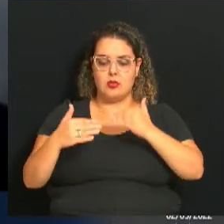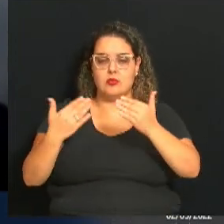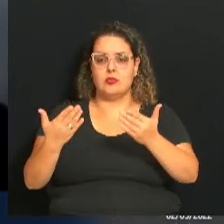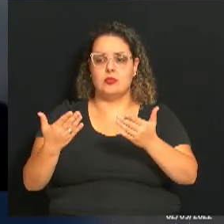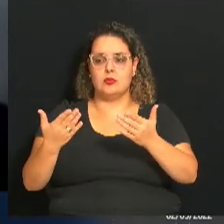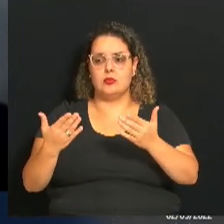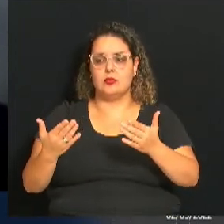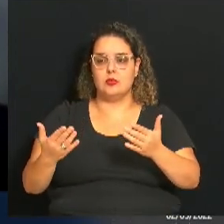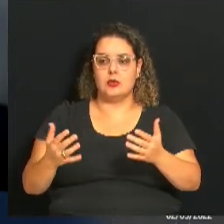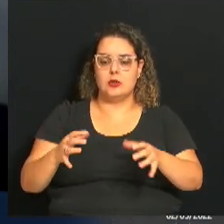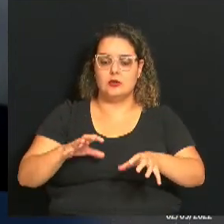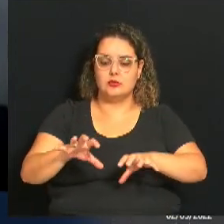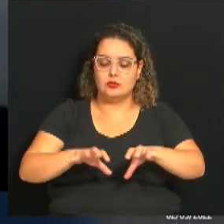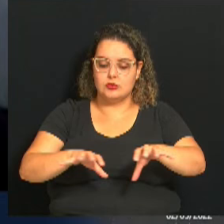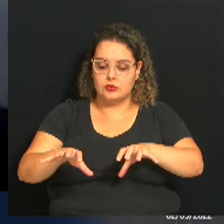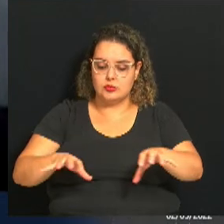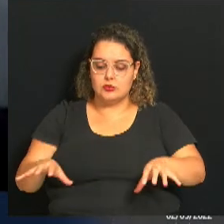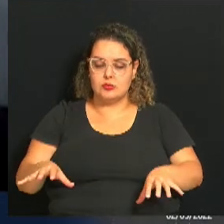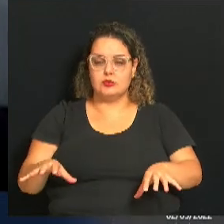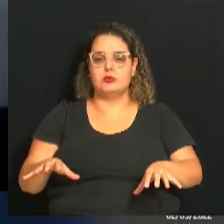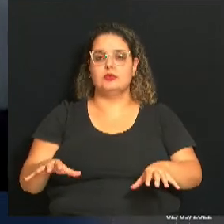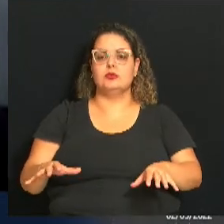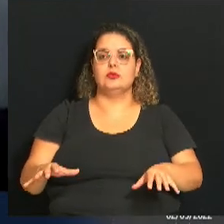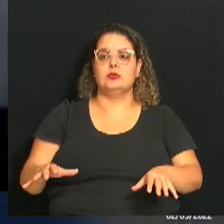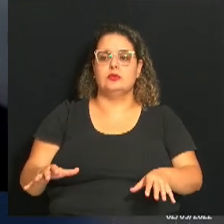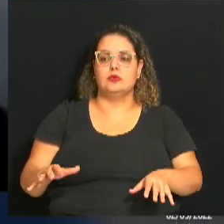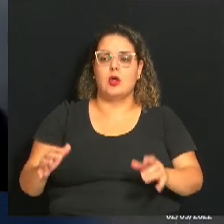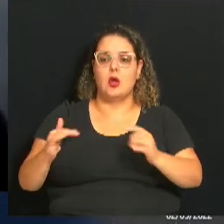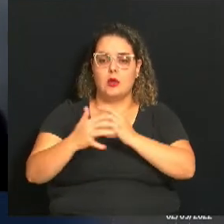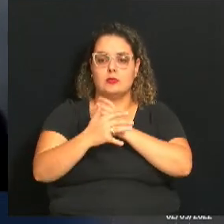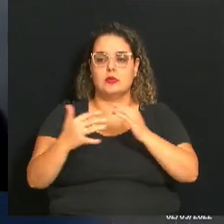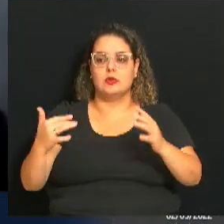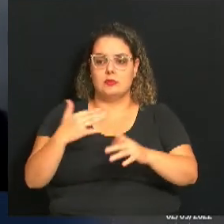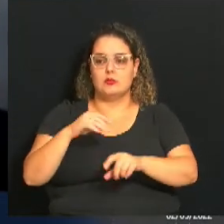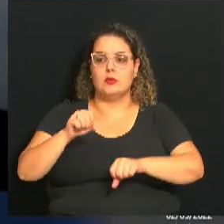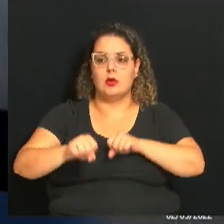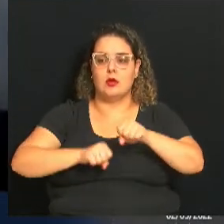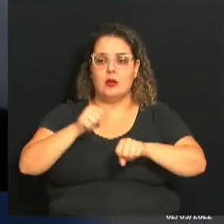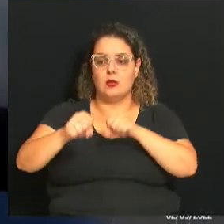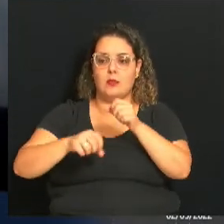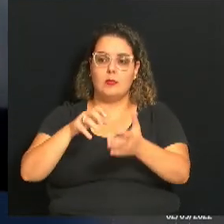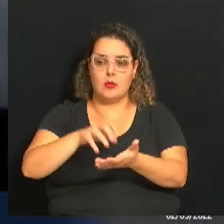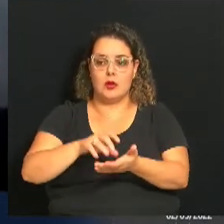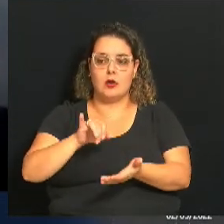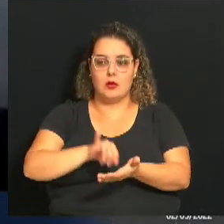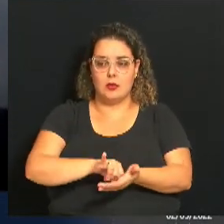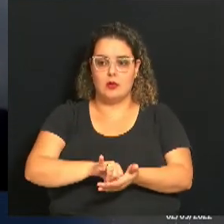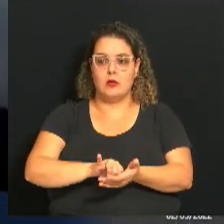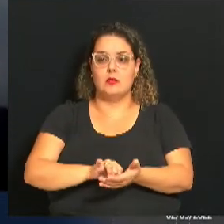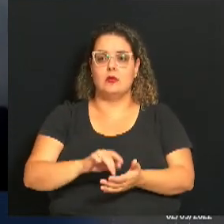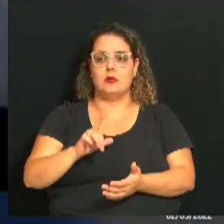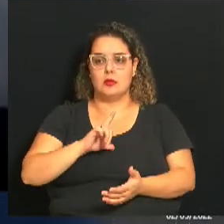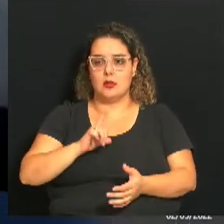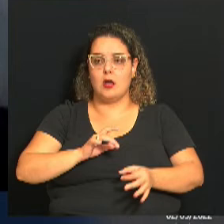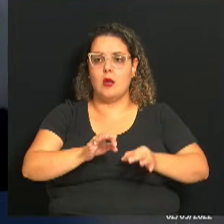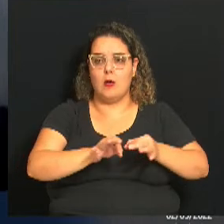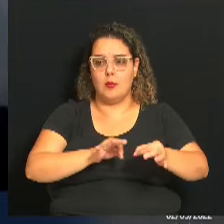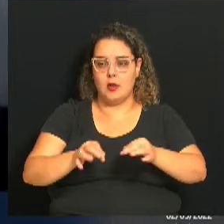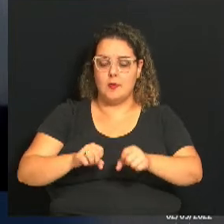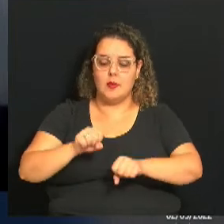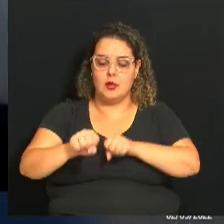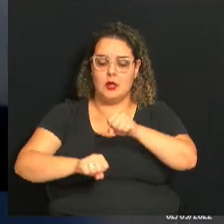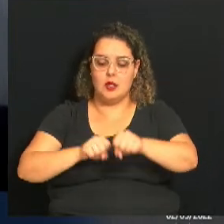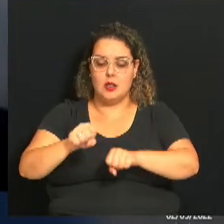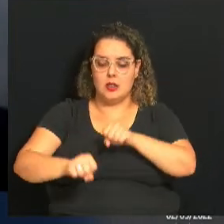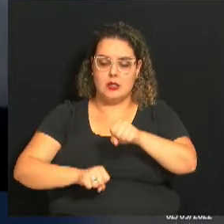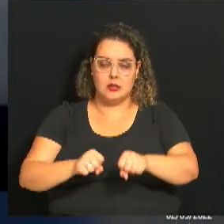urbano do projeto. Tá? Com relação às ciclovias do centro, a gente tem um plano cicloviário, que inclusive é feito pela